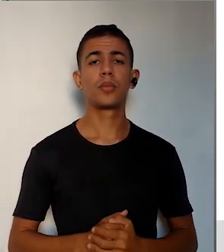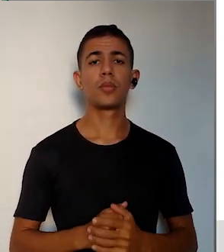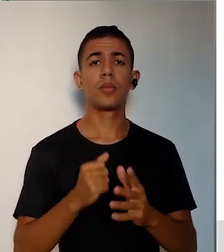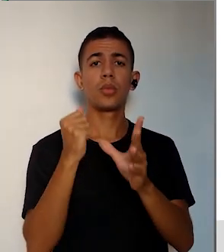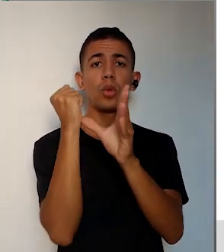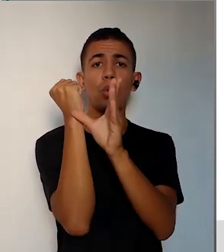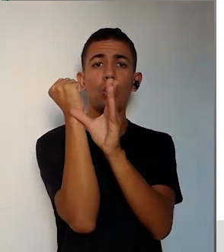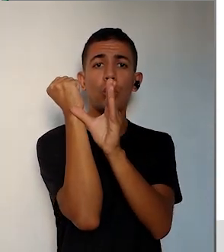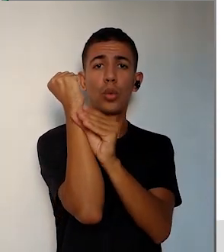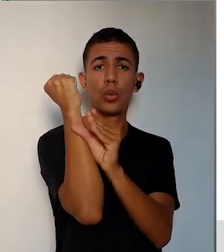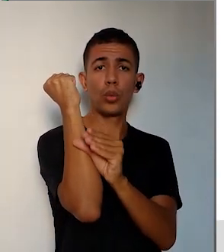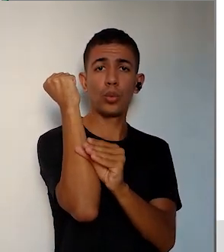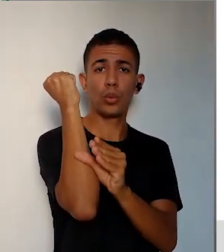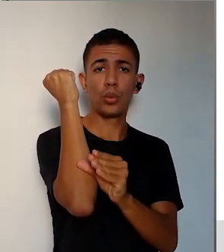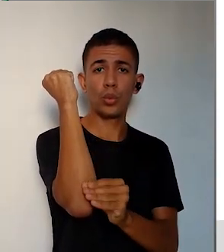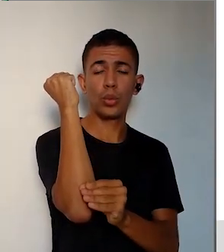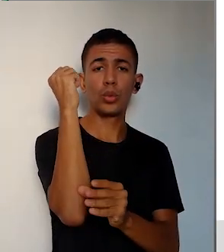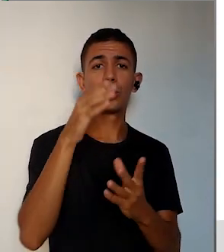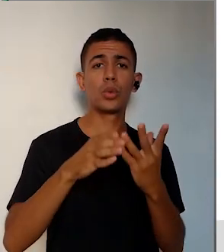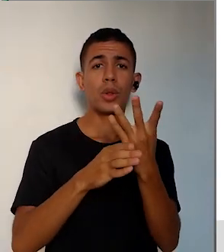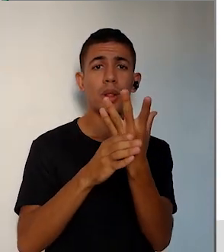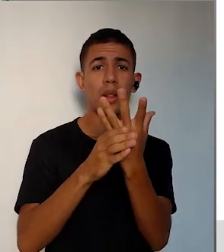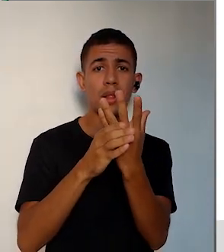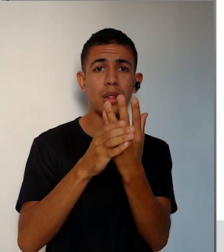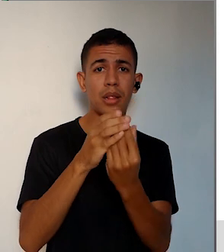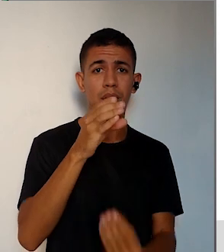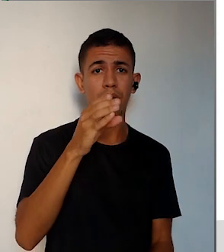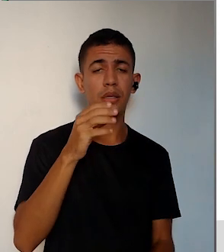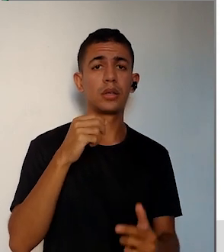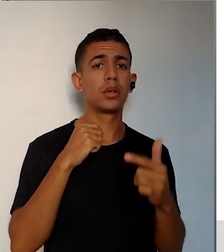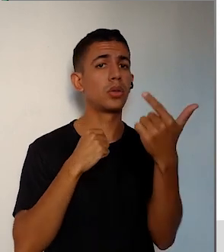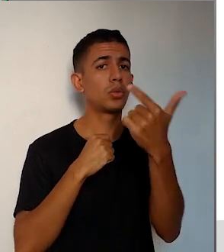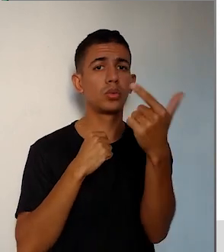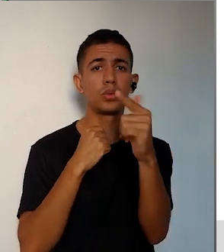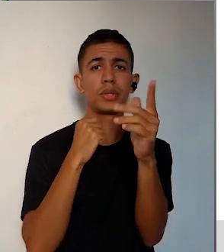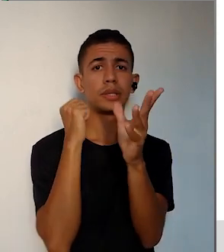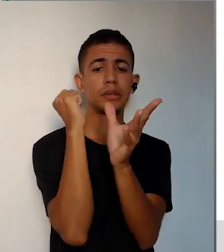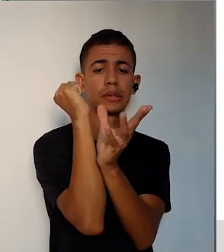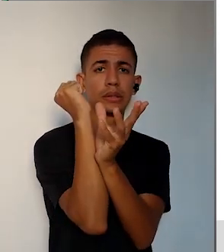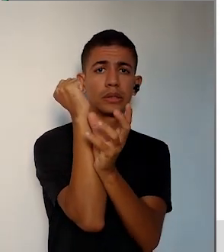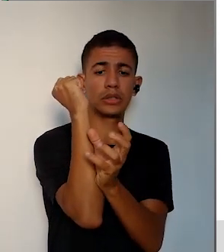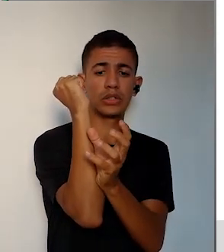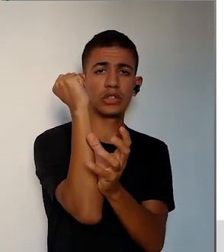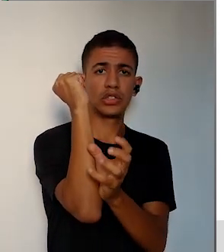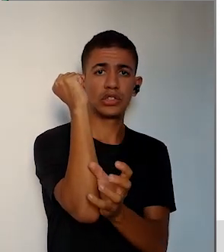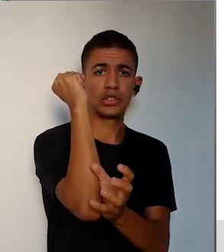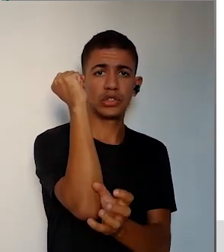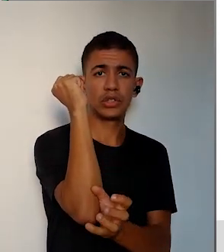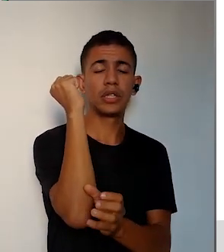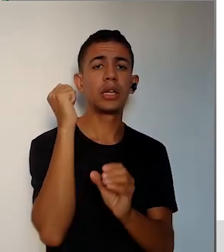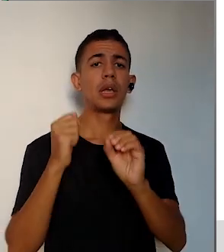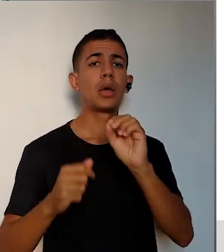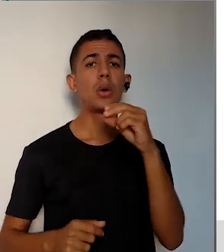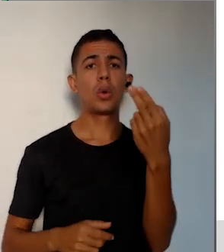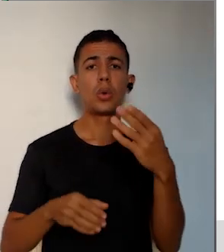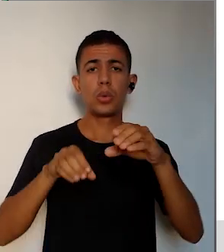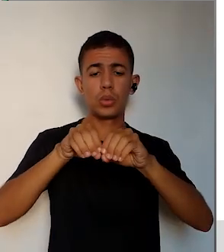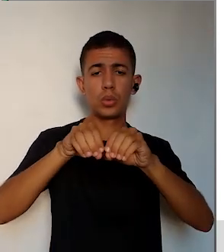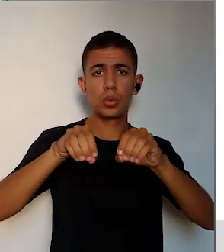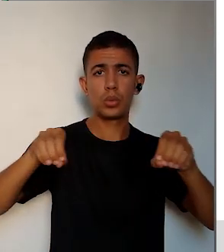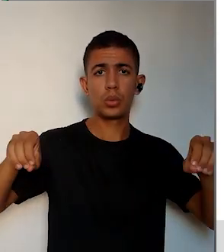O músculo liso não apresenta estrias ou túbulos T.